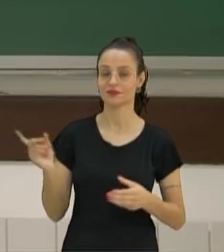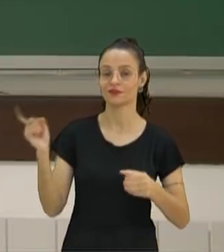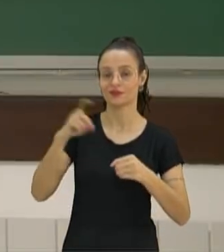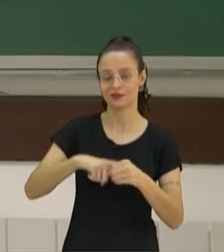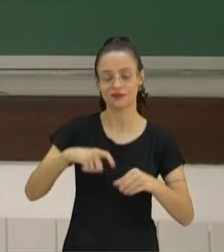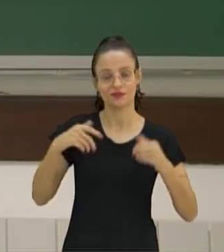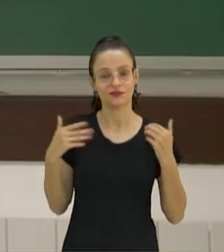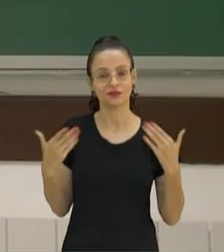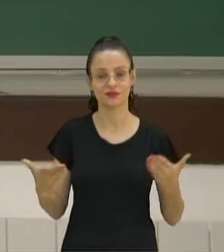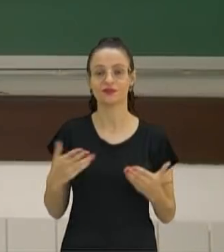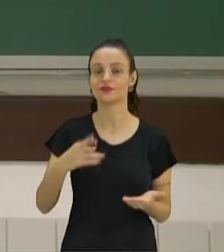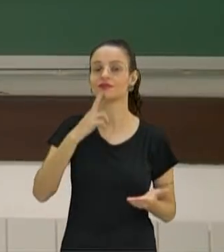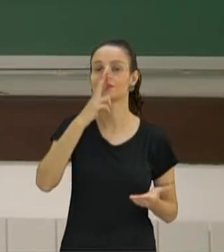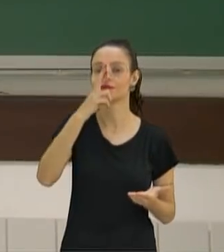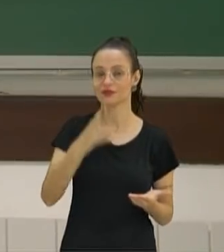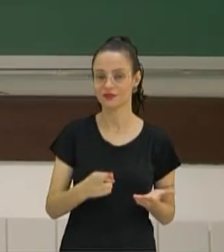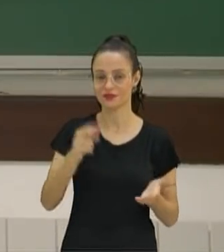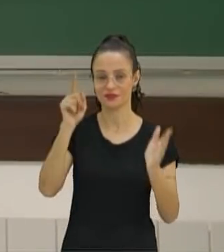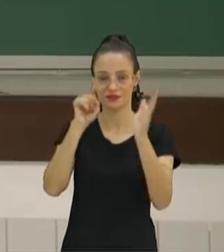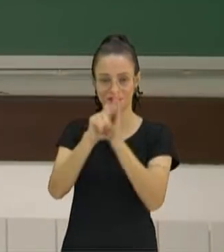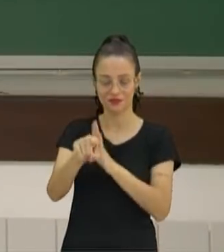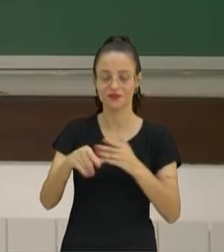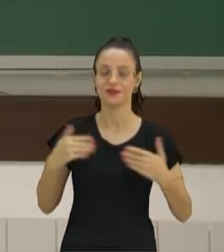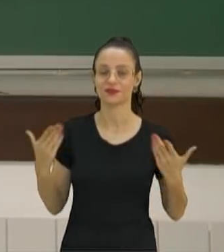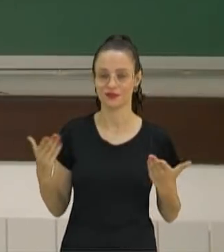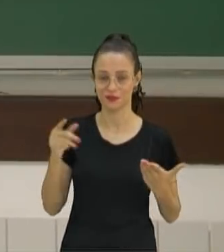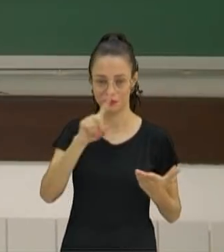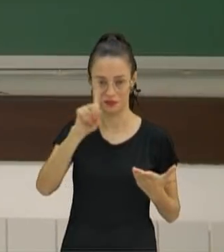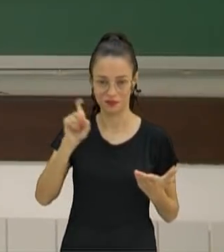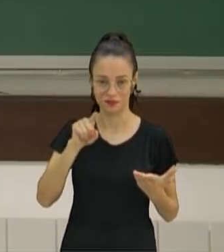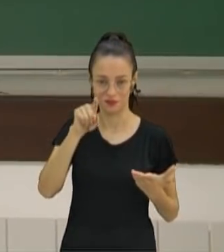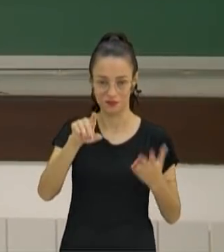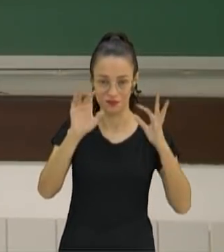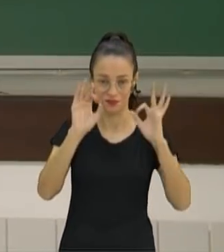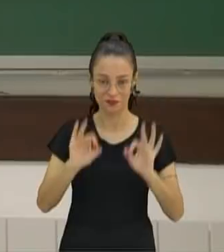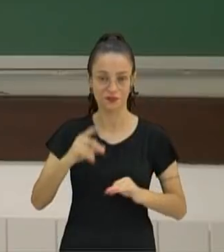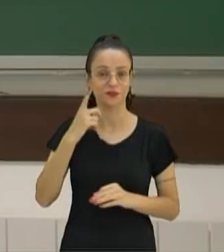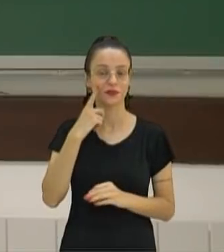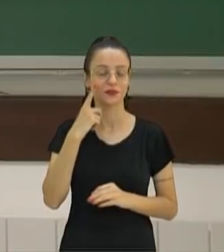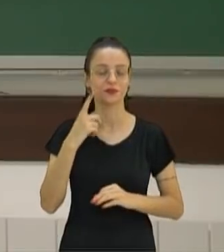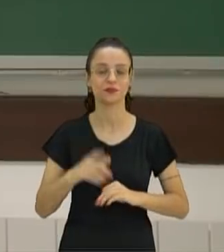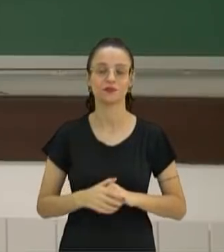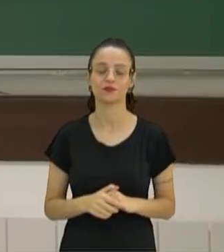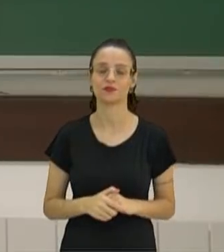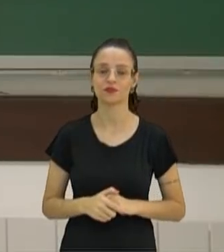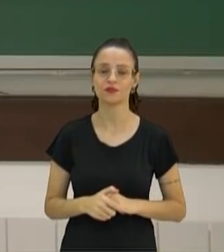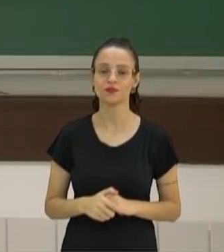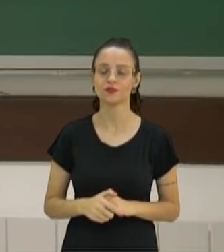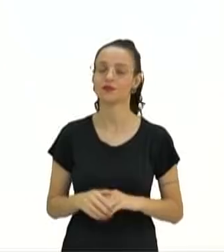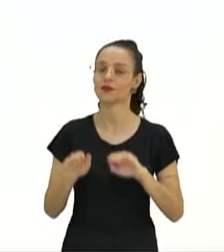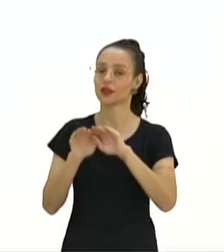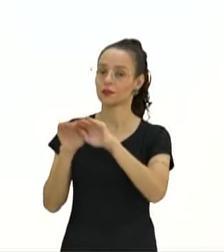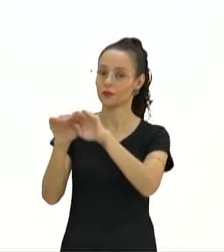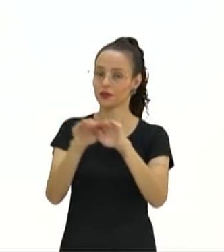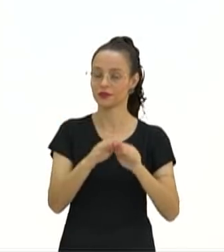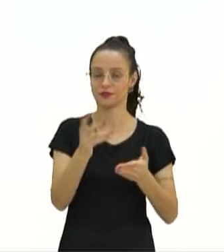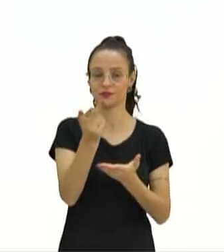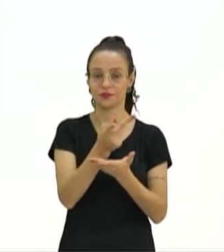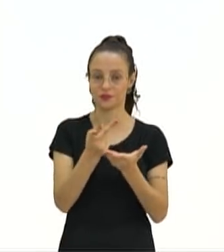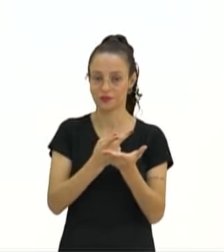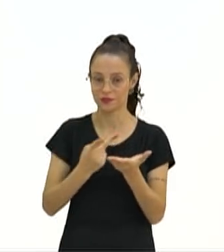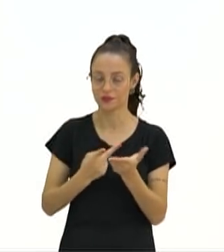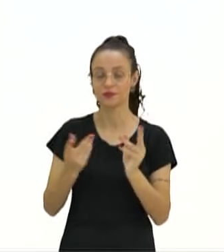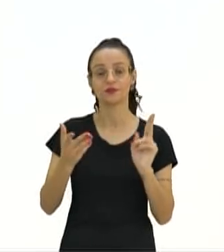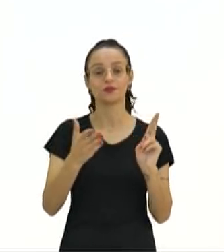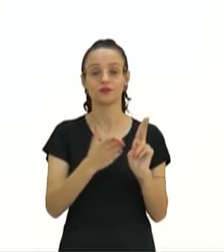Retornamos então com a resposta do nosso quiz. E aí, será que você acertou? Vamos ver. Nos padrões de grafismo